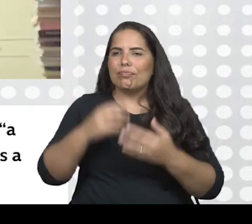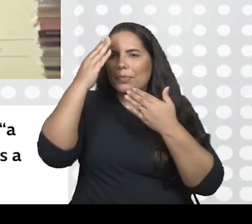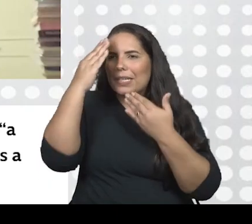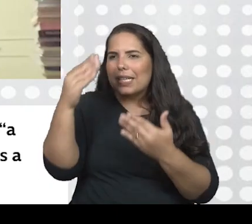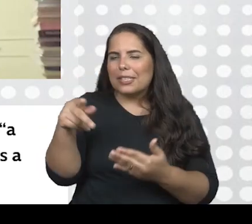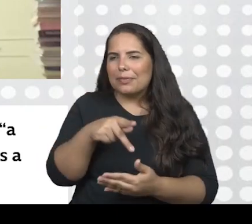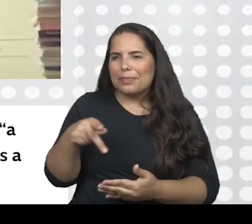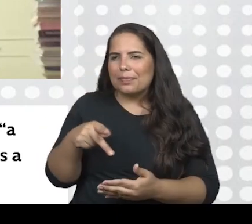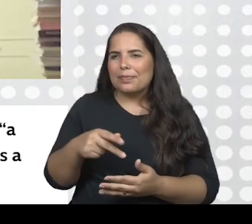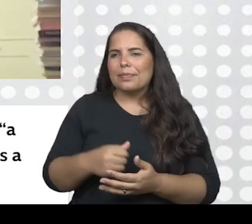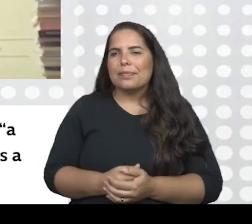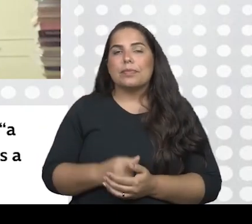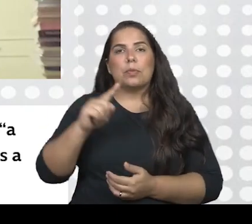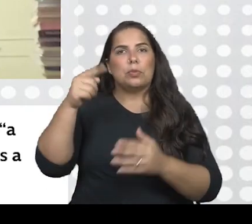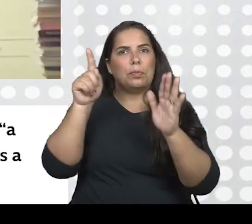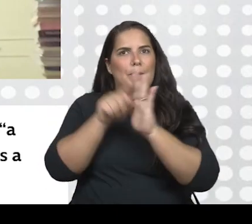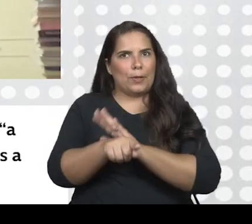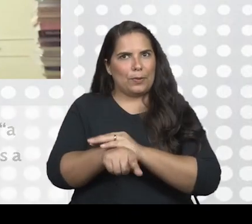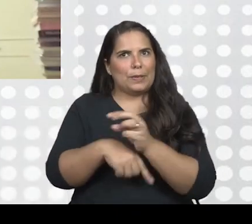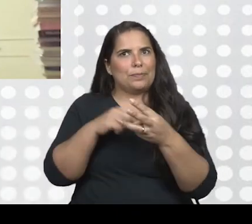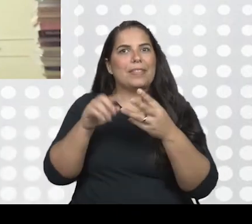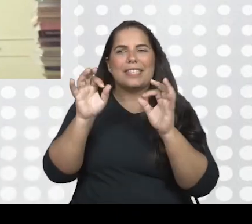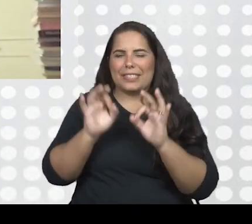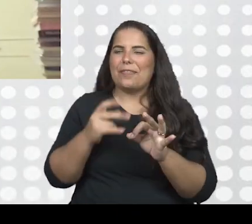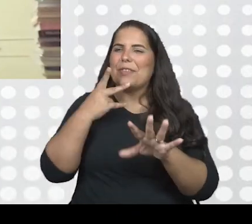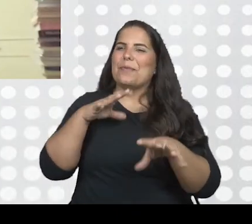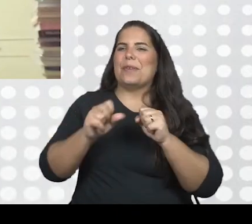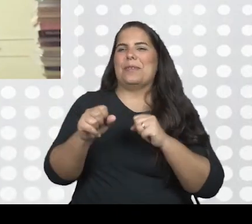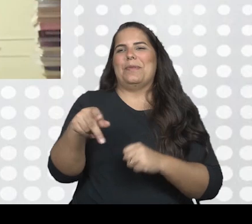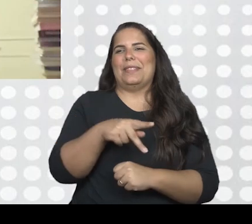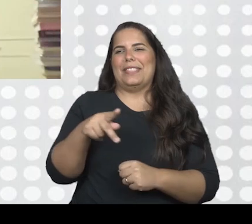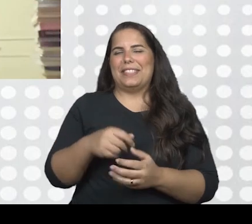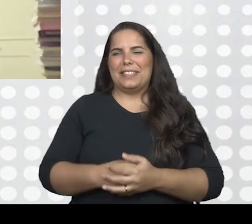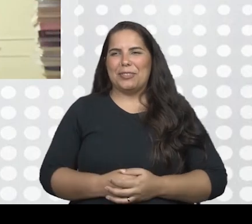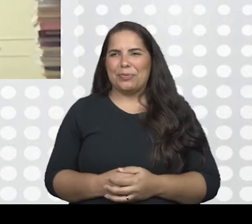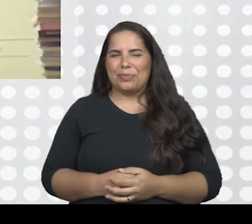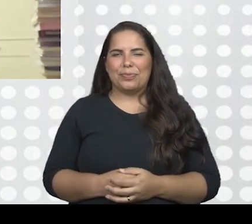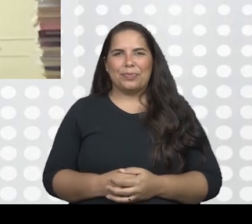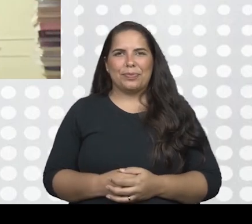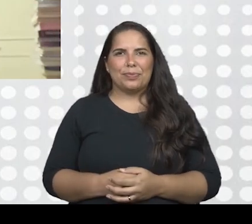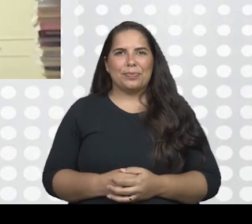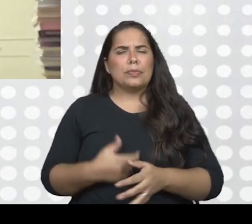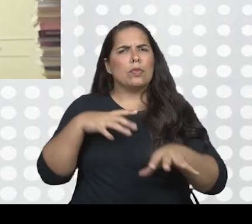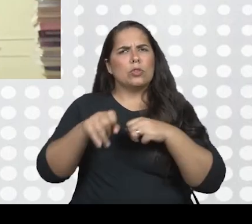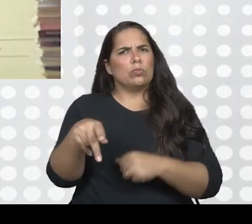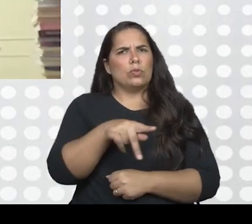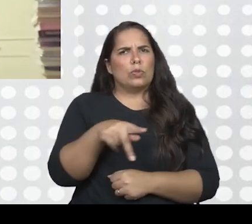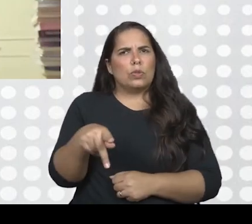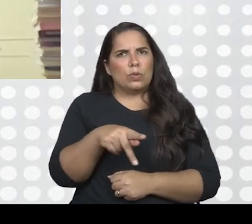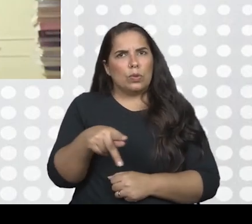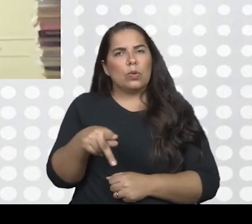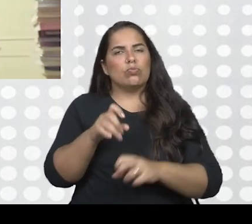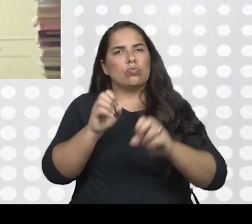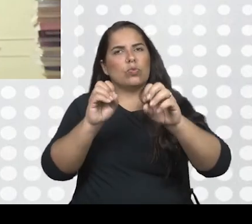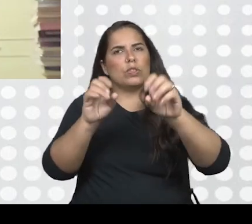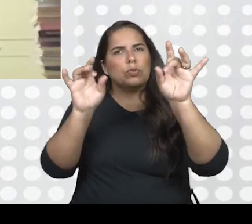Obrigada, professora. A próxima pergunta é justamente sobre formação de professores. A formação de professores